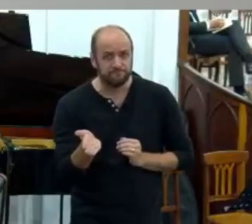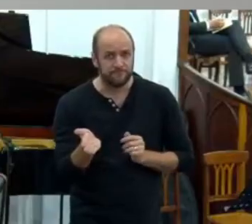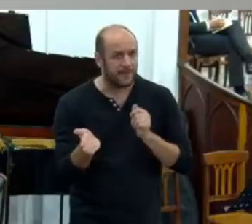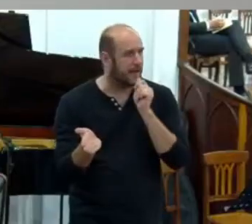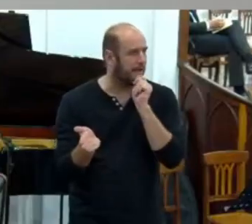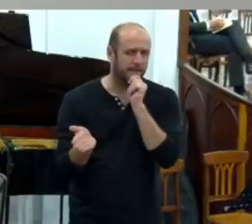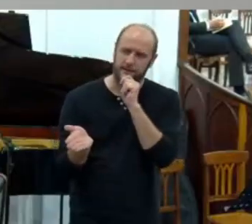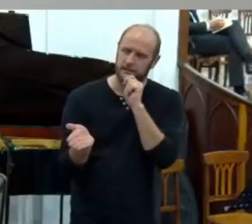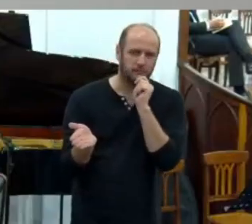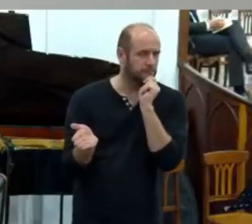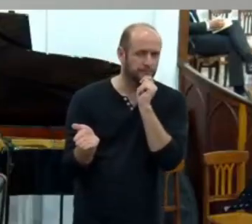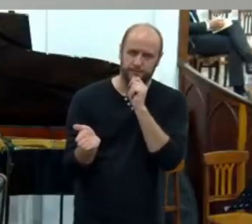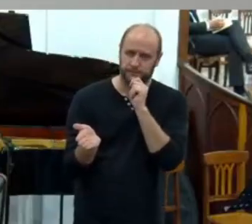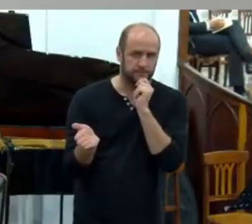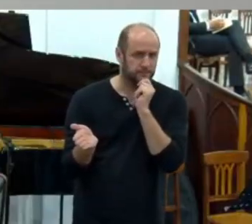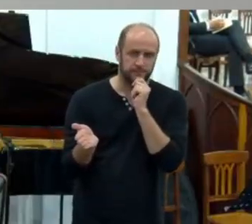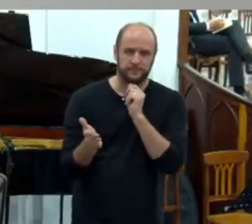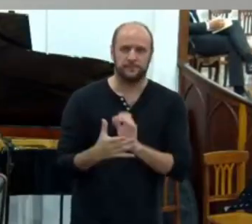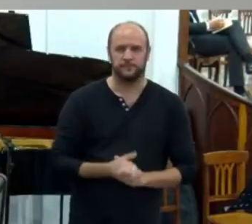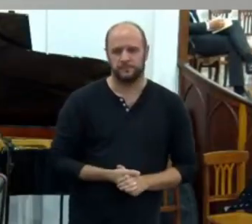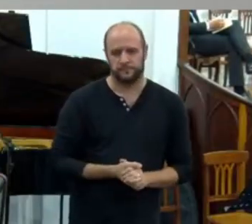e o ainda não.